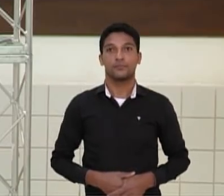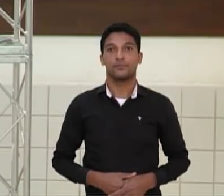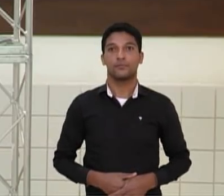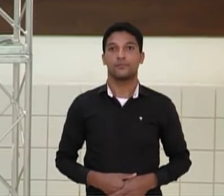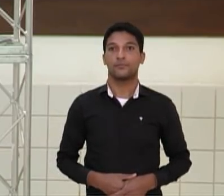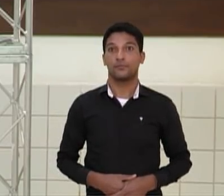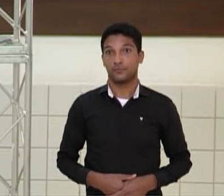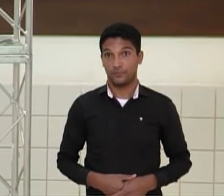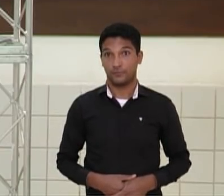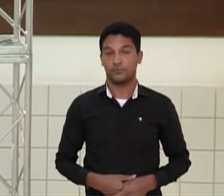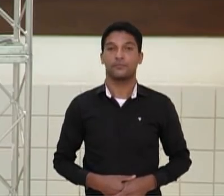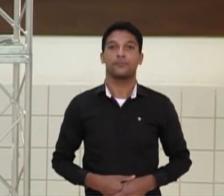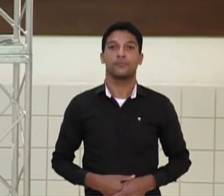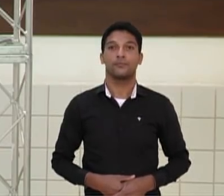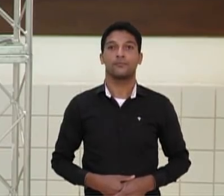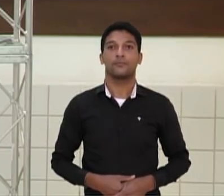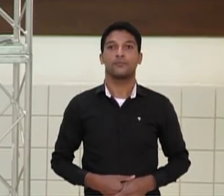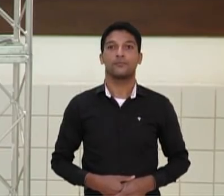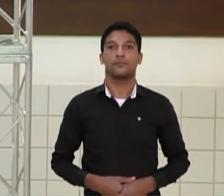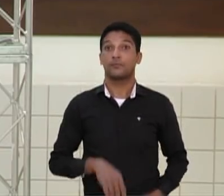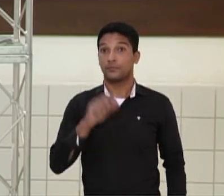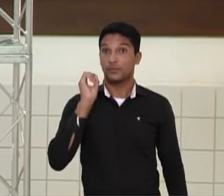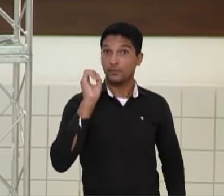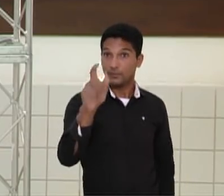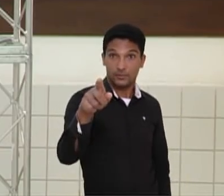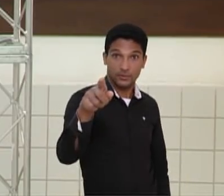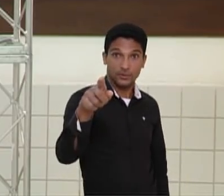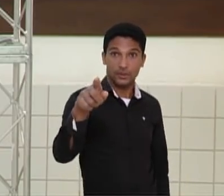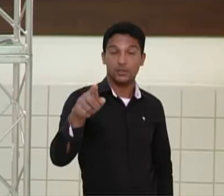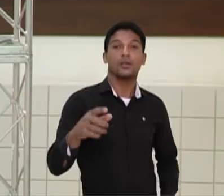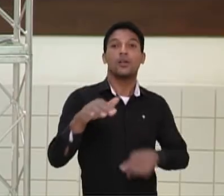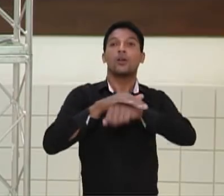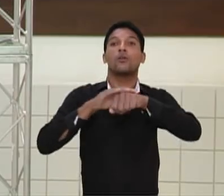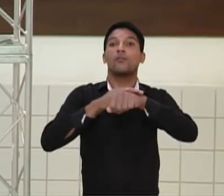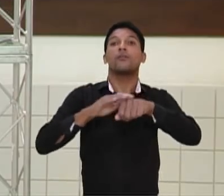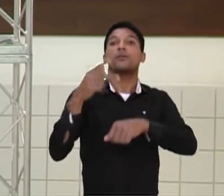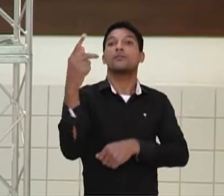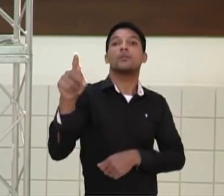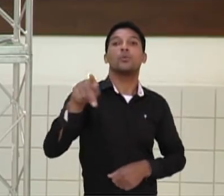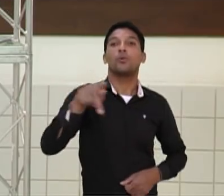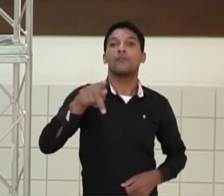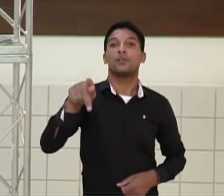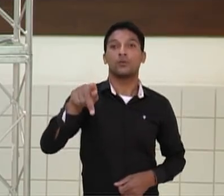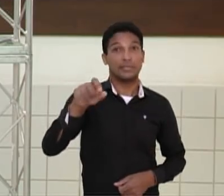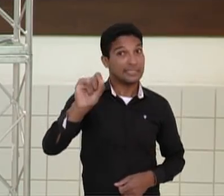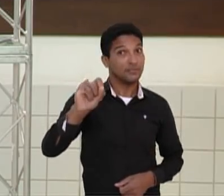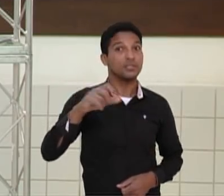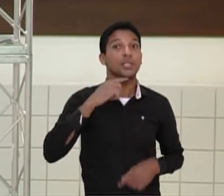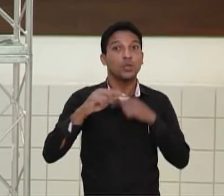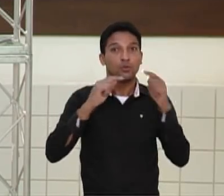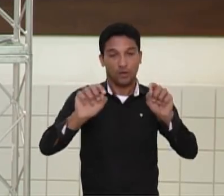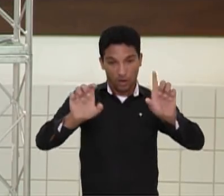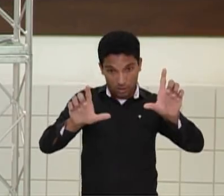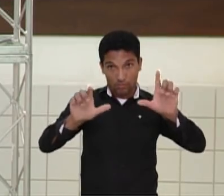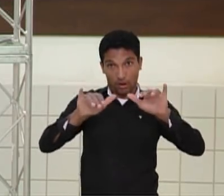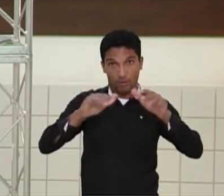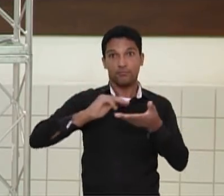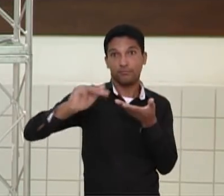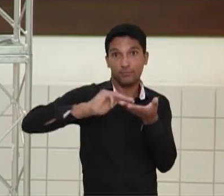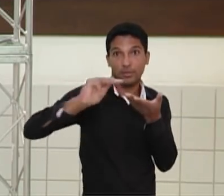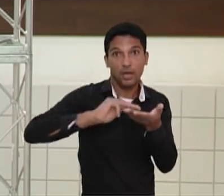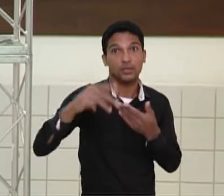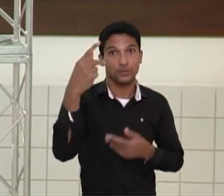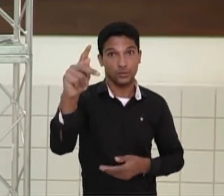não, é que você entre em contato com o seu professor sempre que você tiver alguma dúvida, certo?